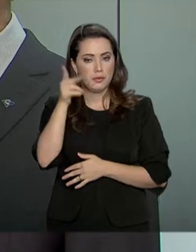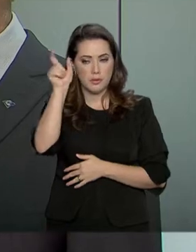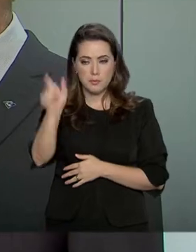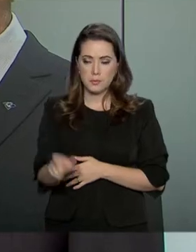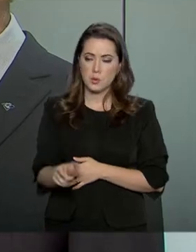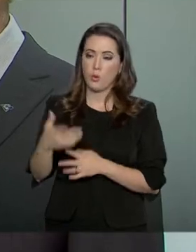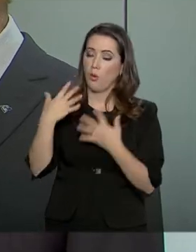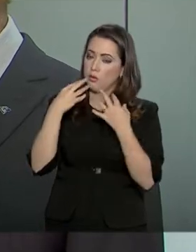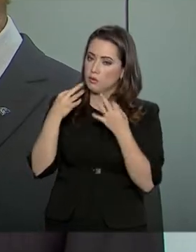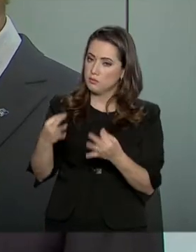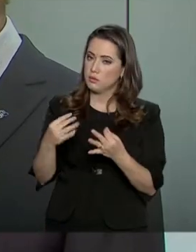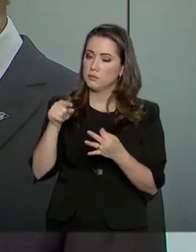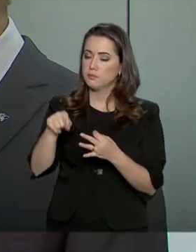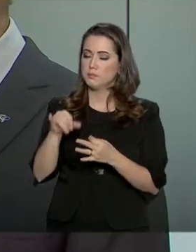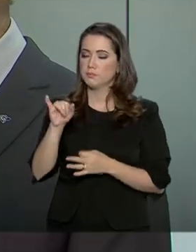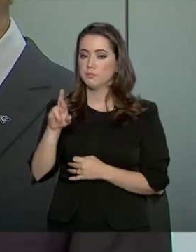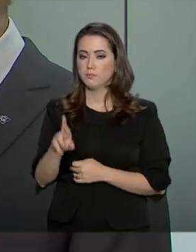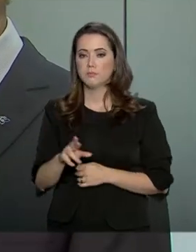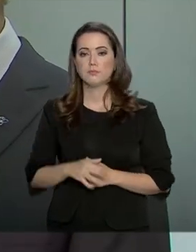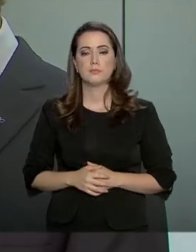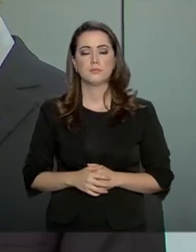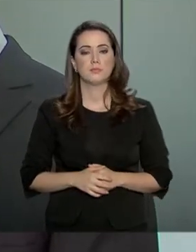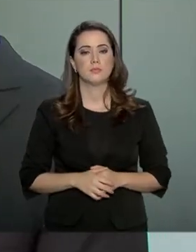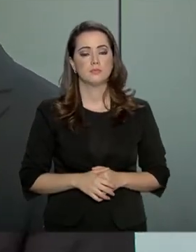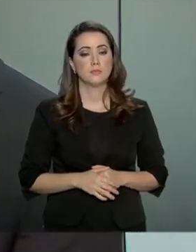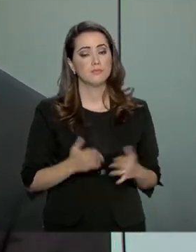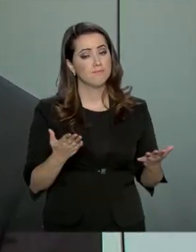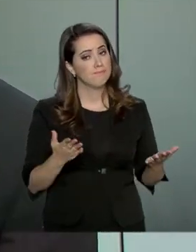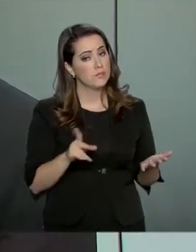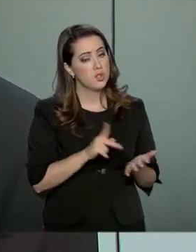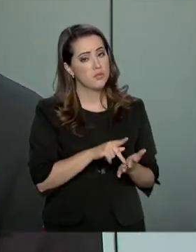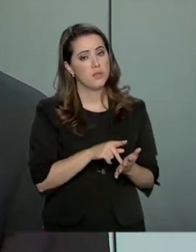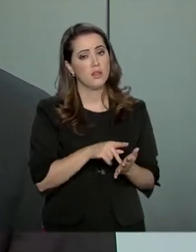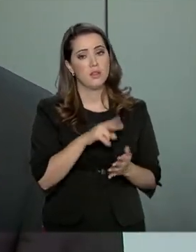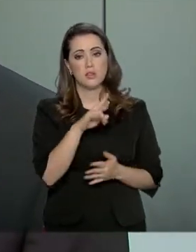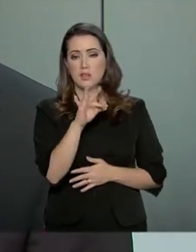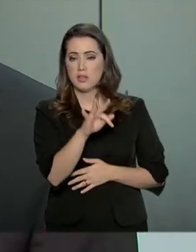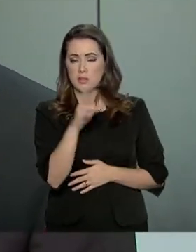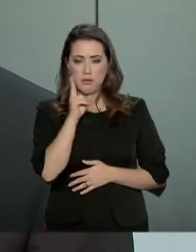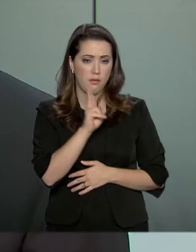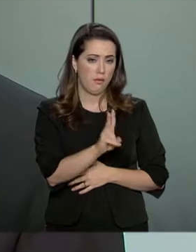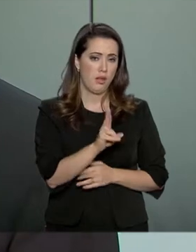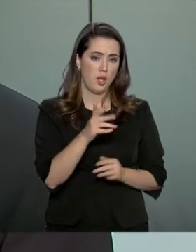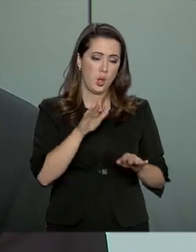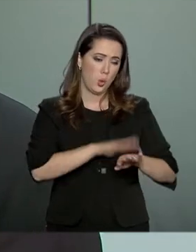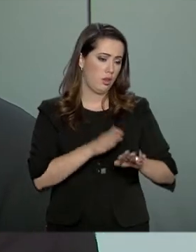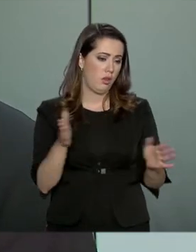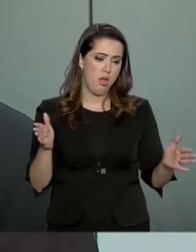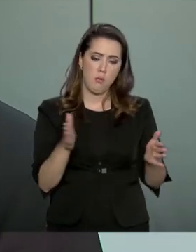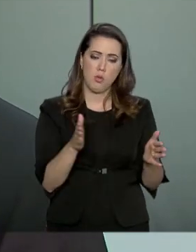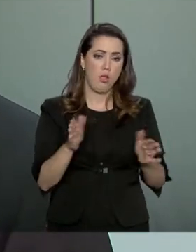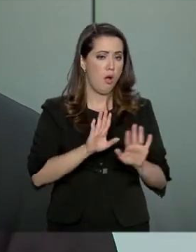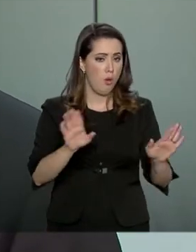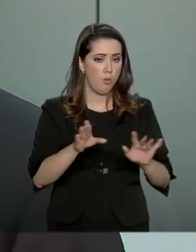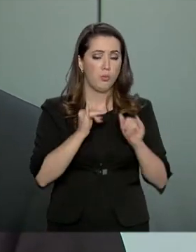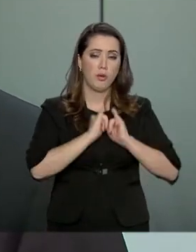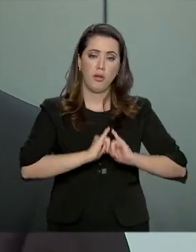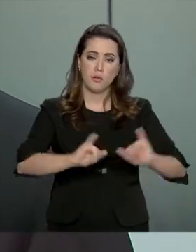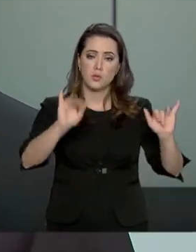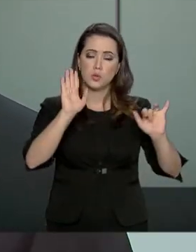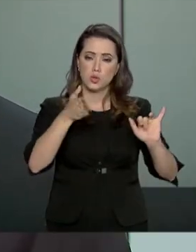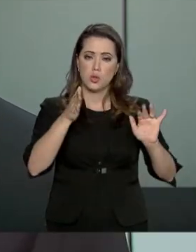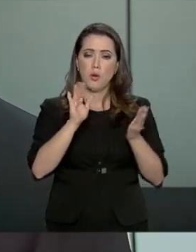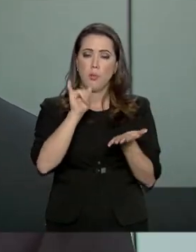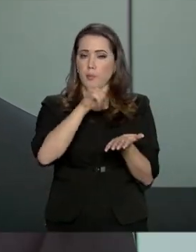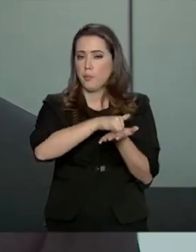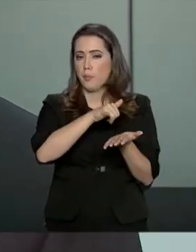contribuinte este ano na declaração do imposto de renda é na verdade a receita considera que esse prazo não é menor que disponibilizou já o